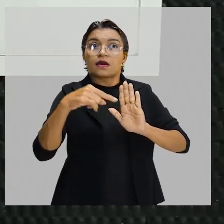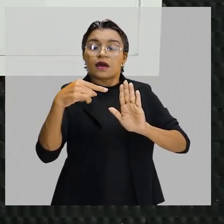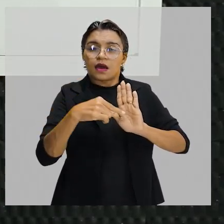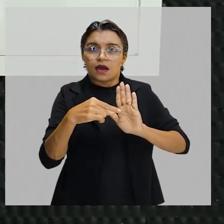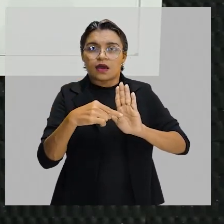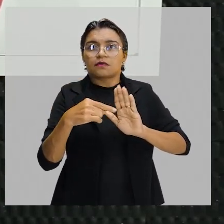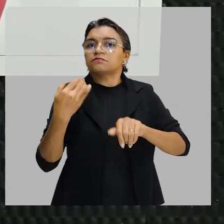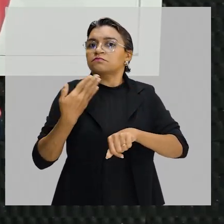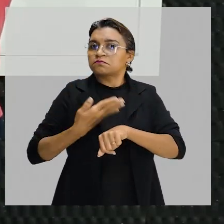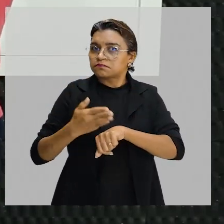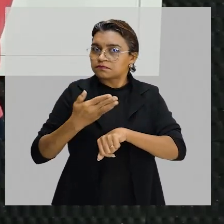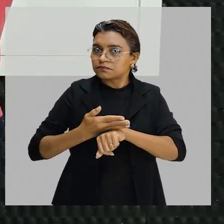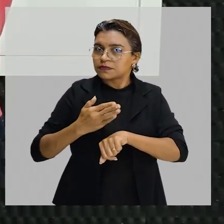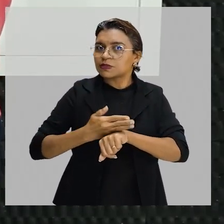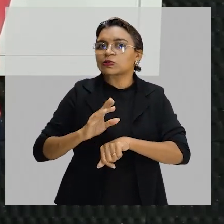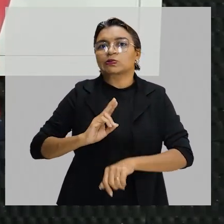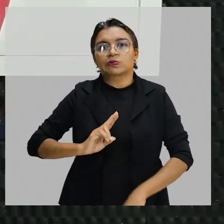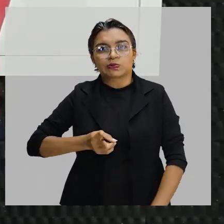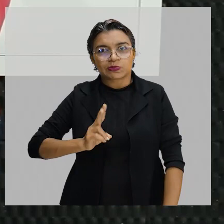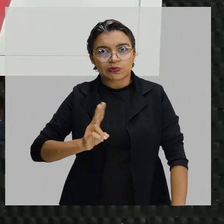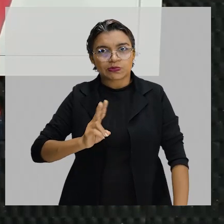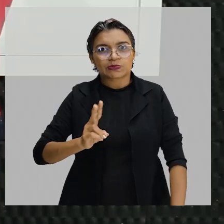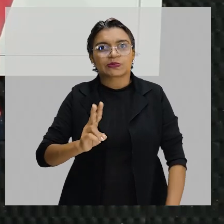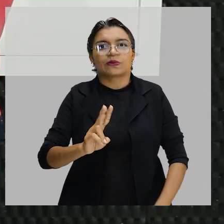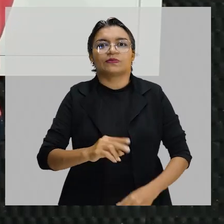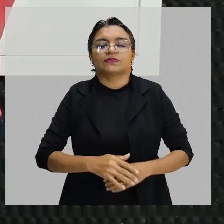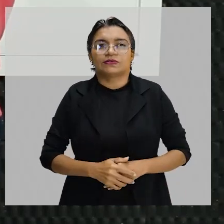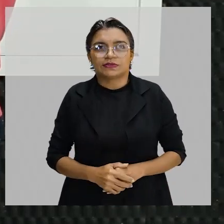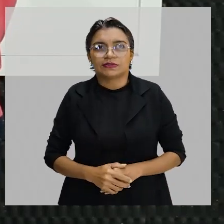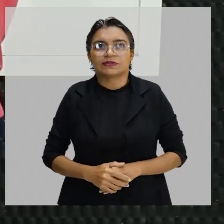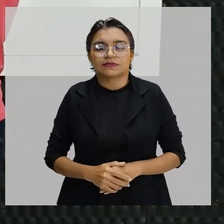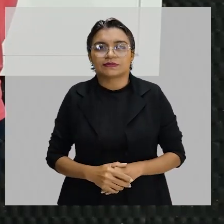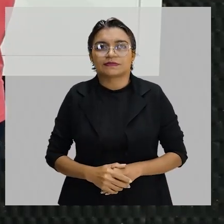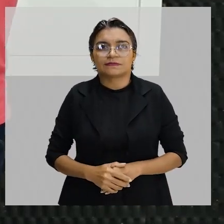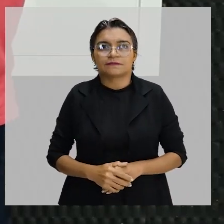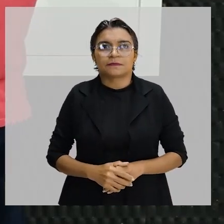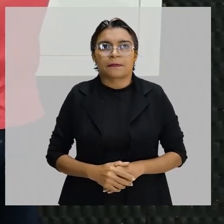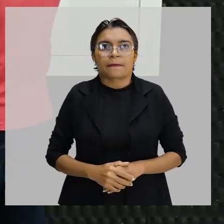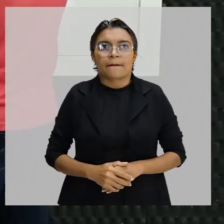um exercício constante, ó.